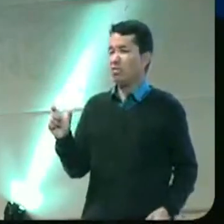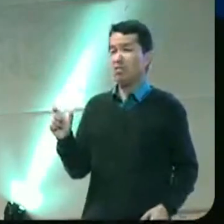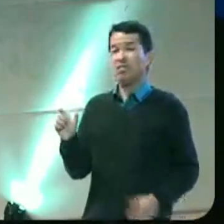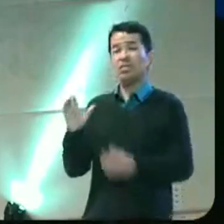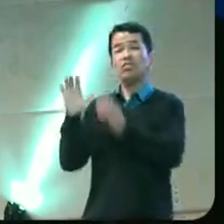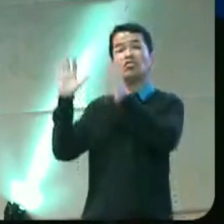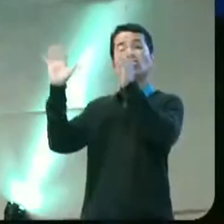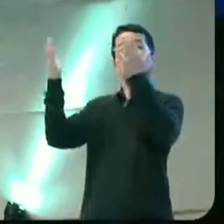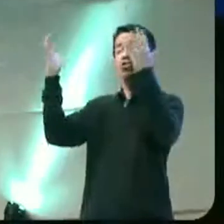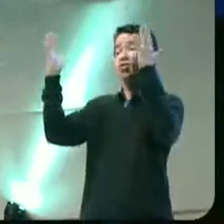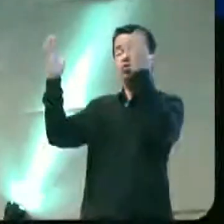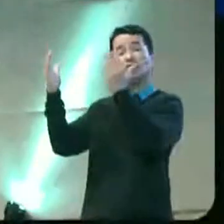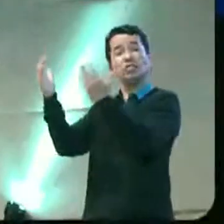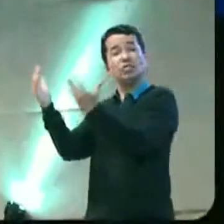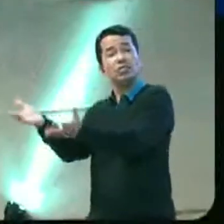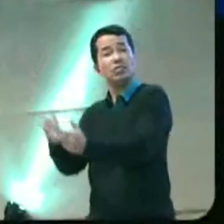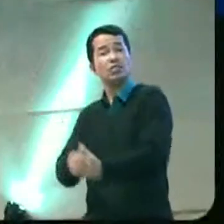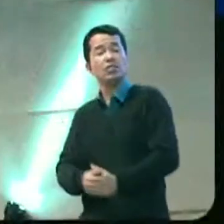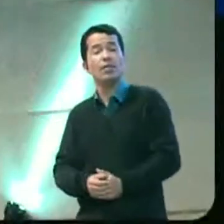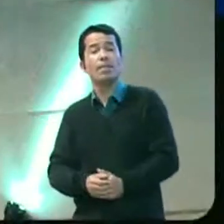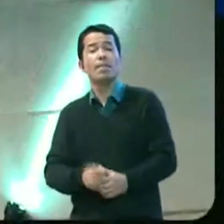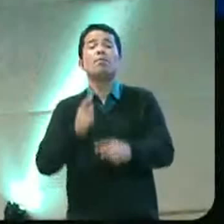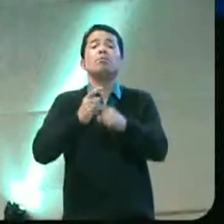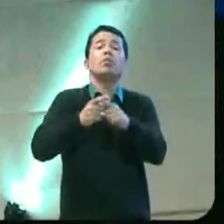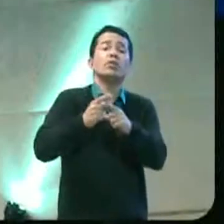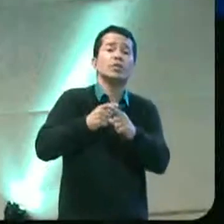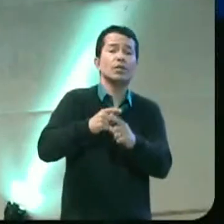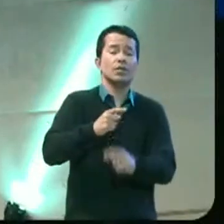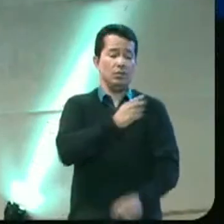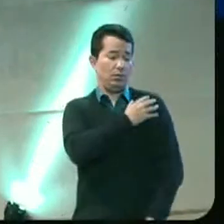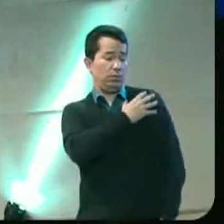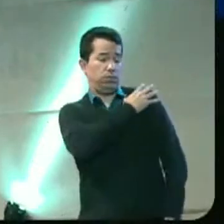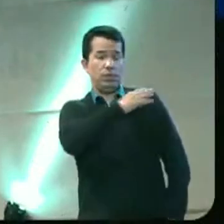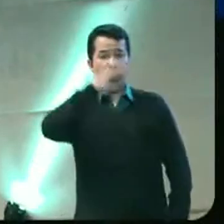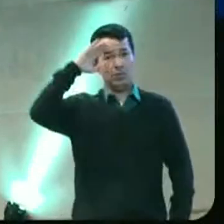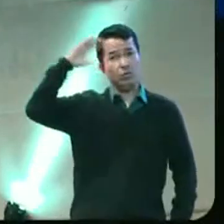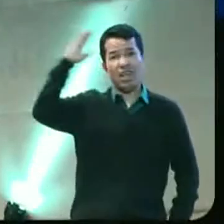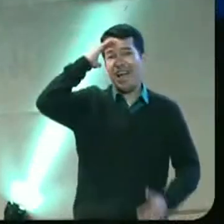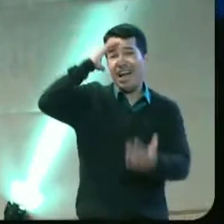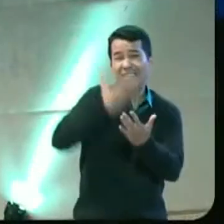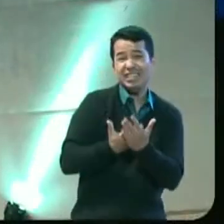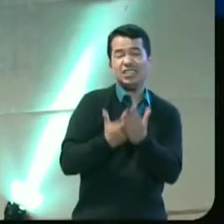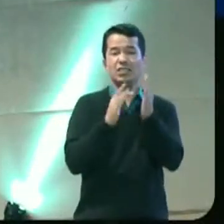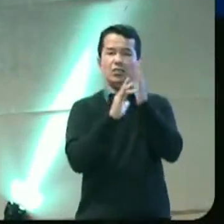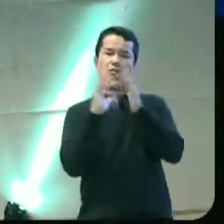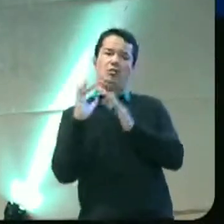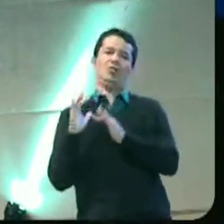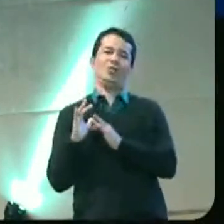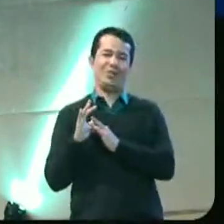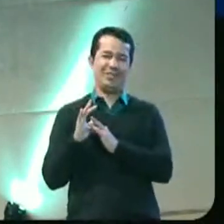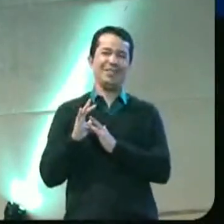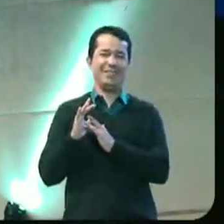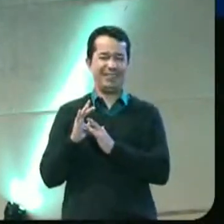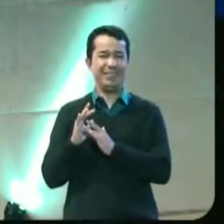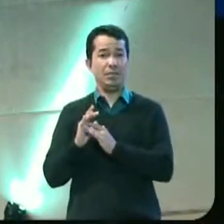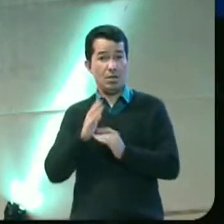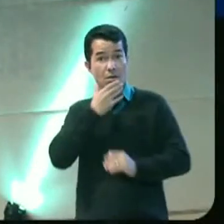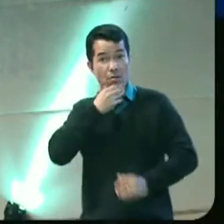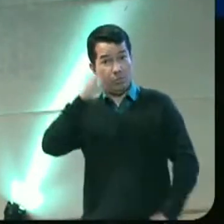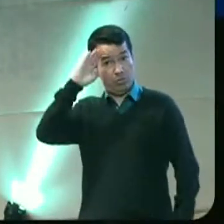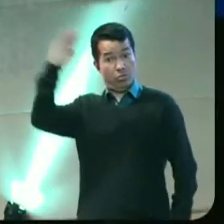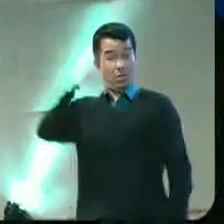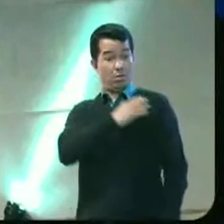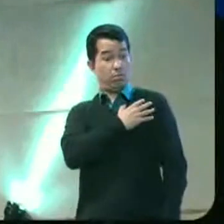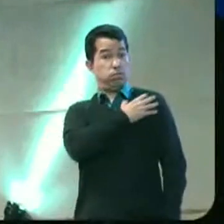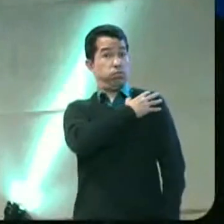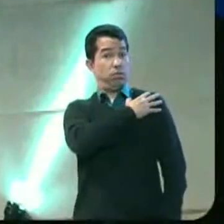não precisava tocar, ele não precisava orar por aquele servo, apenas uma palavra poderia curá-lo. E aquele centurião volta para